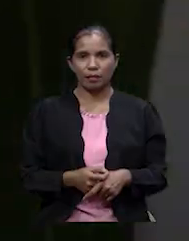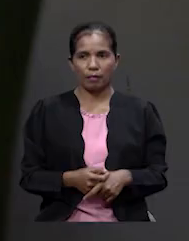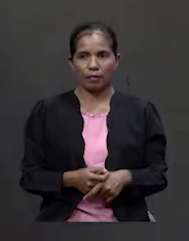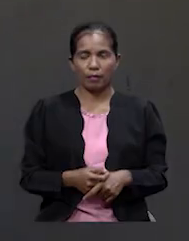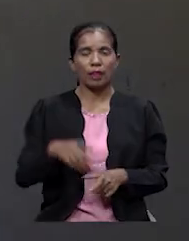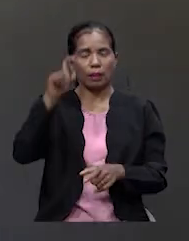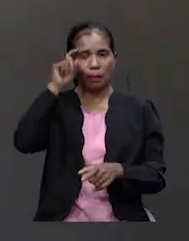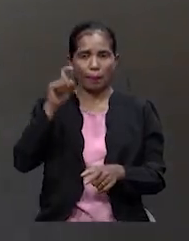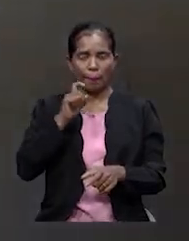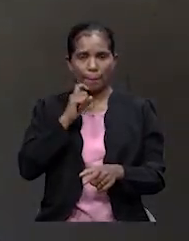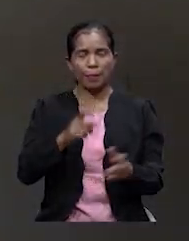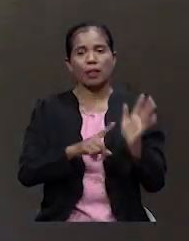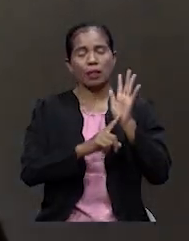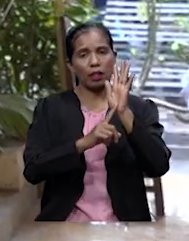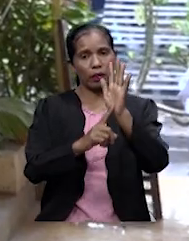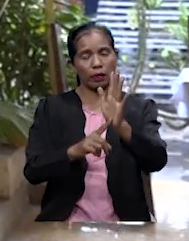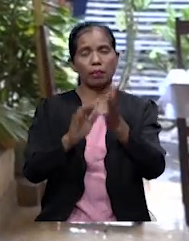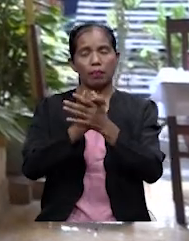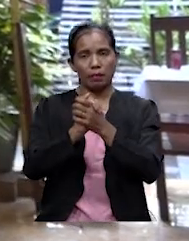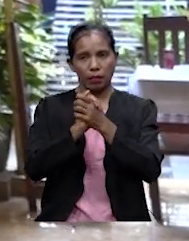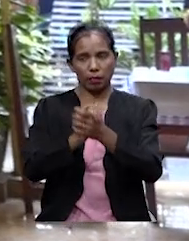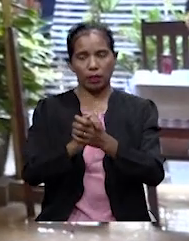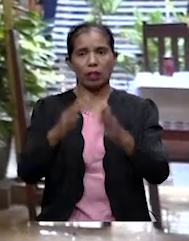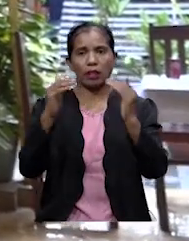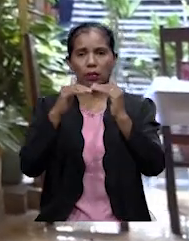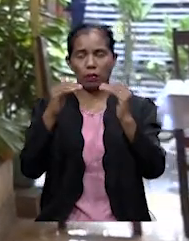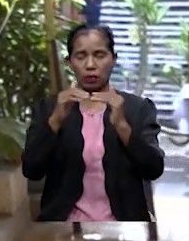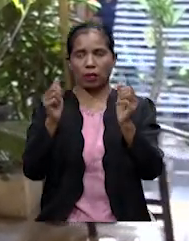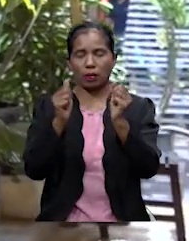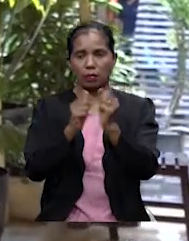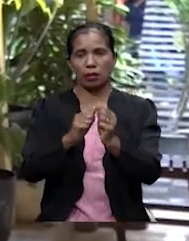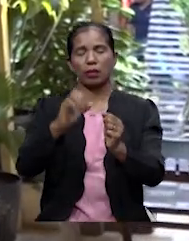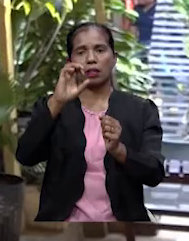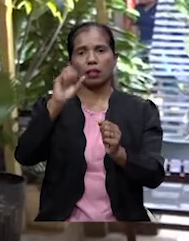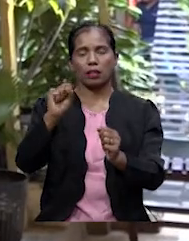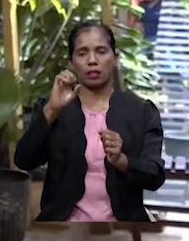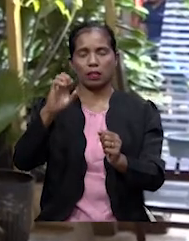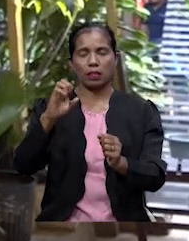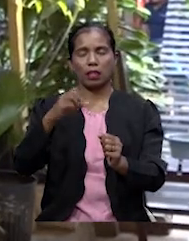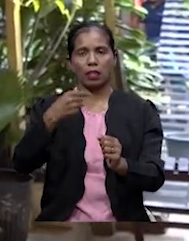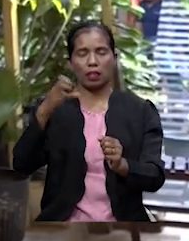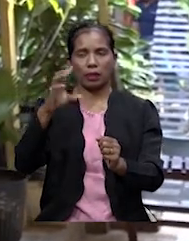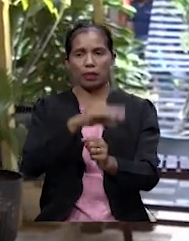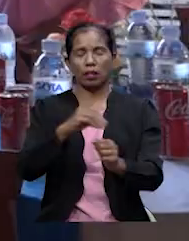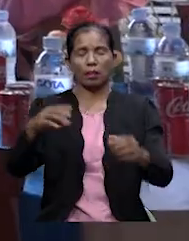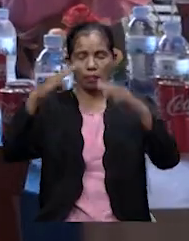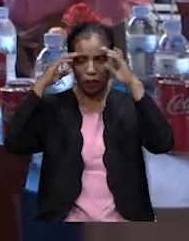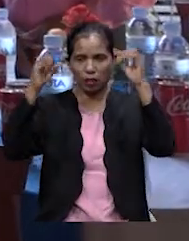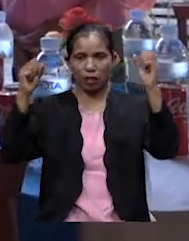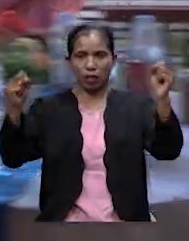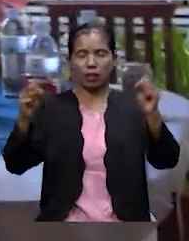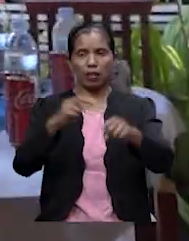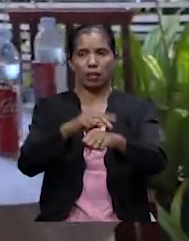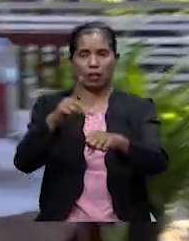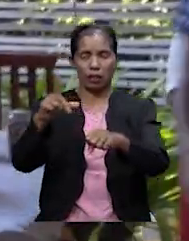Kerala Sanana Gusmão hatu apresiação né e a sormuto ho delegação SEA Games nebe acompanha o seu presidente Comitê Olímpico Nacional